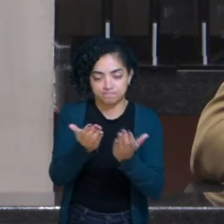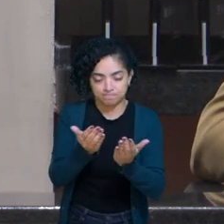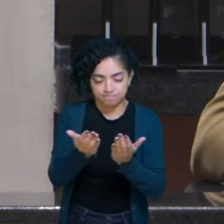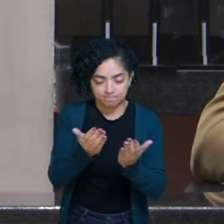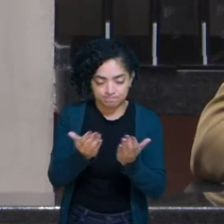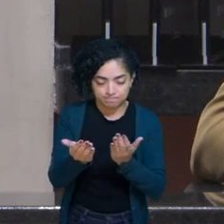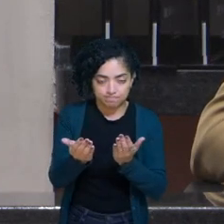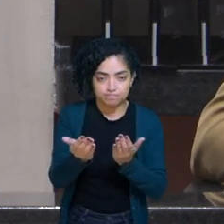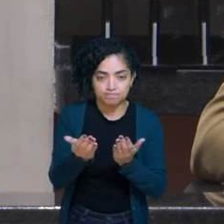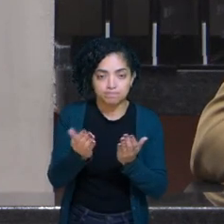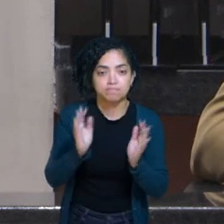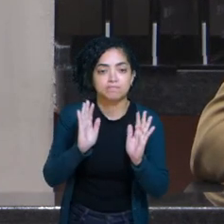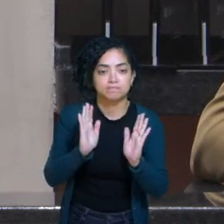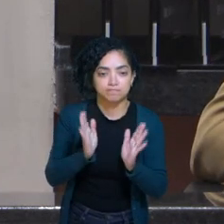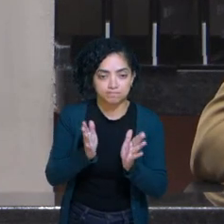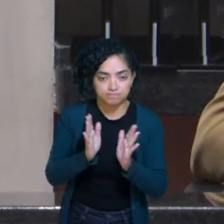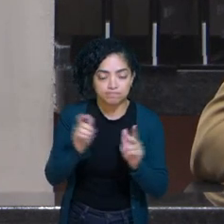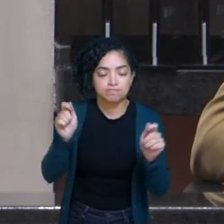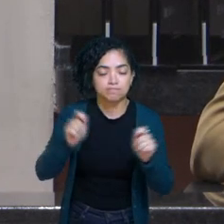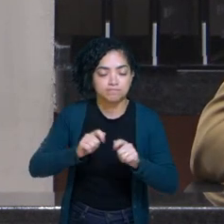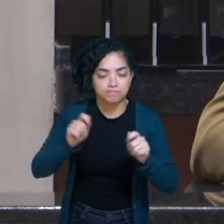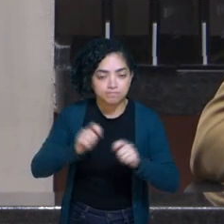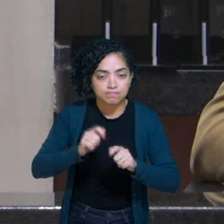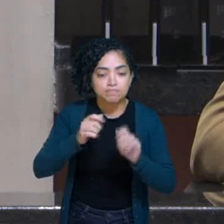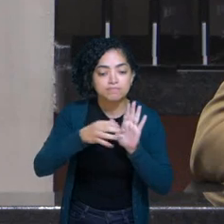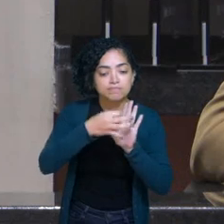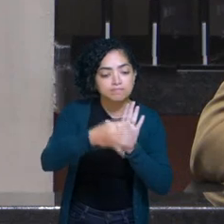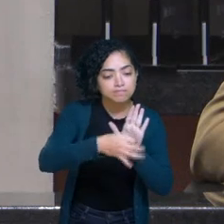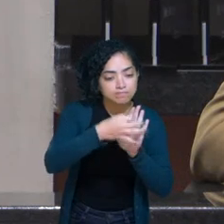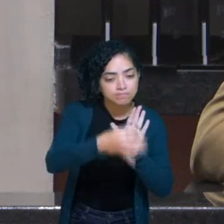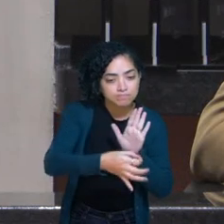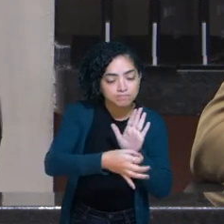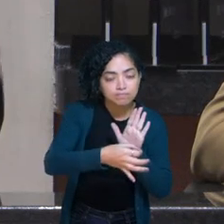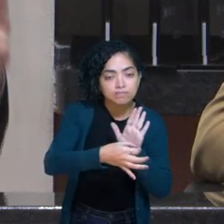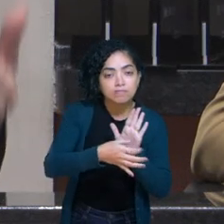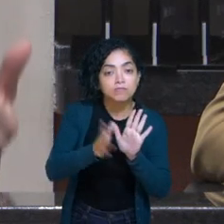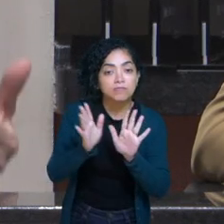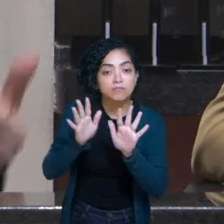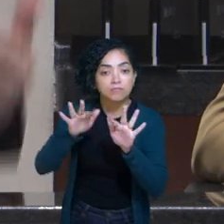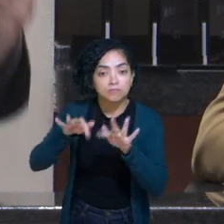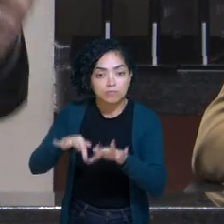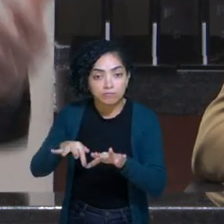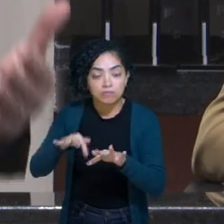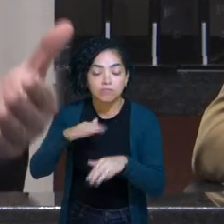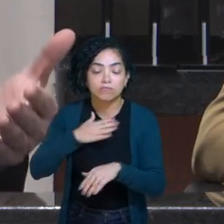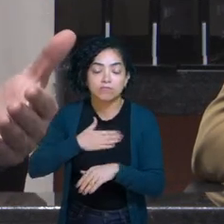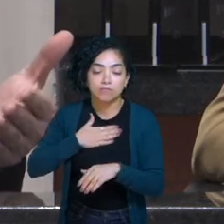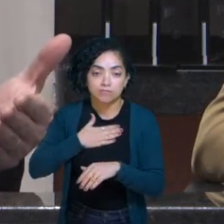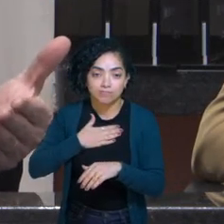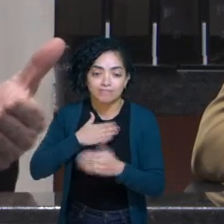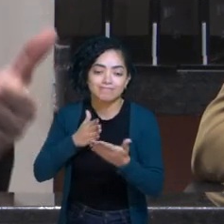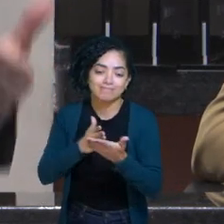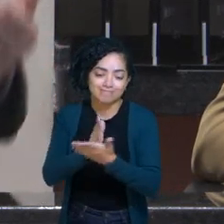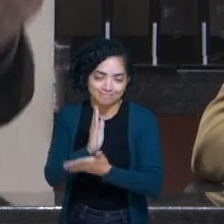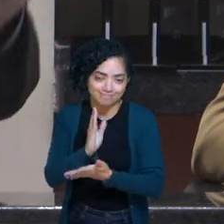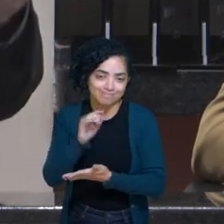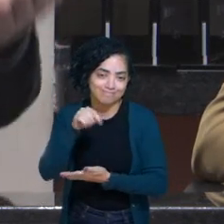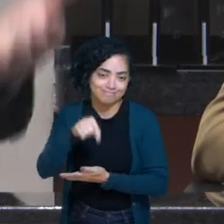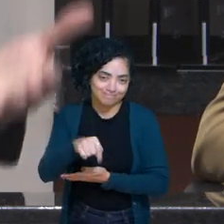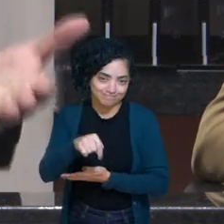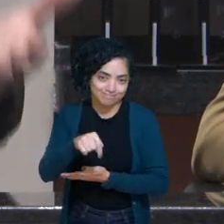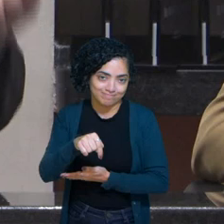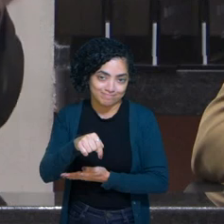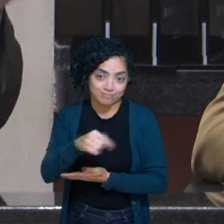possível sim apresentar sugestões e ao final nós desejamos aprová-lo aqui os